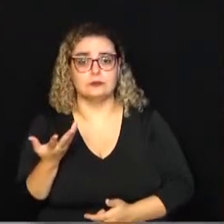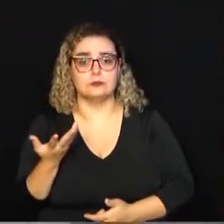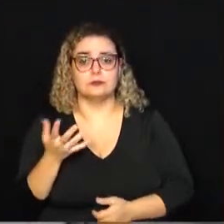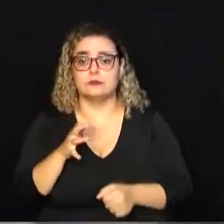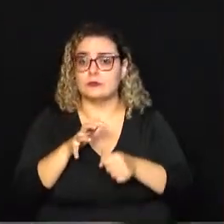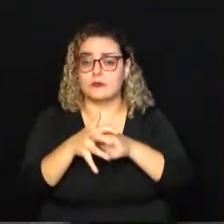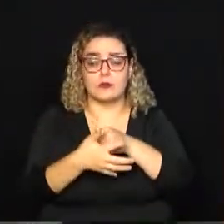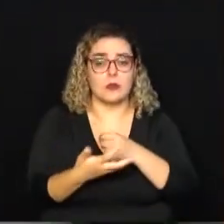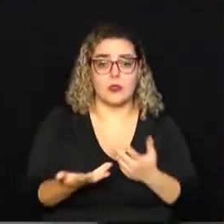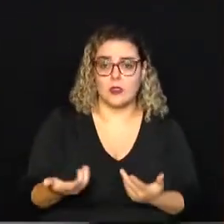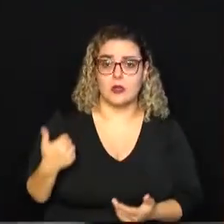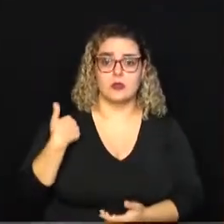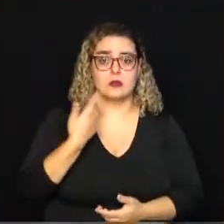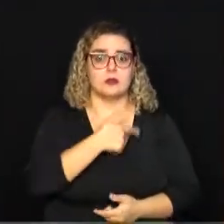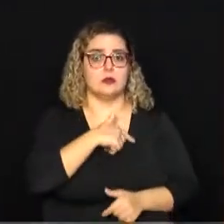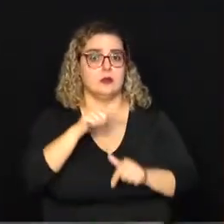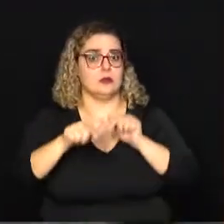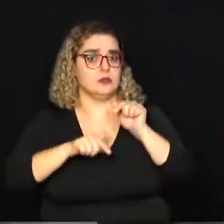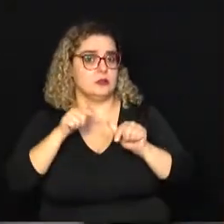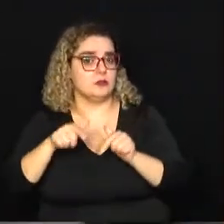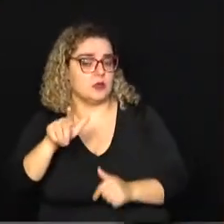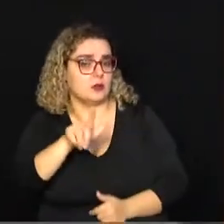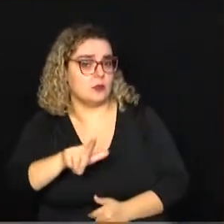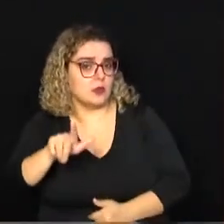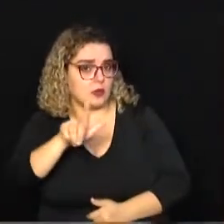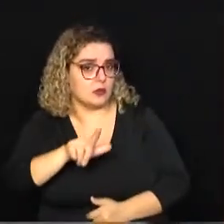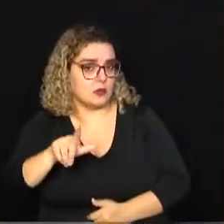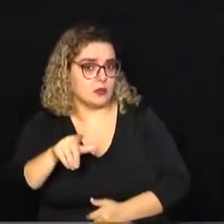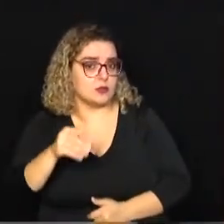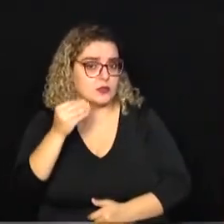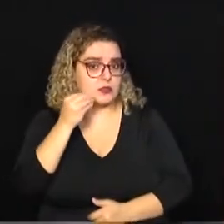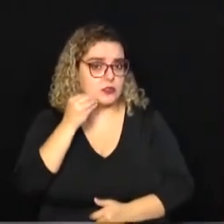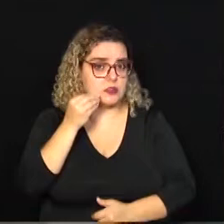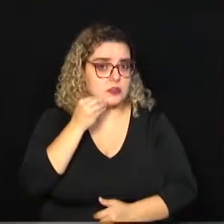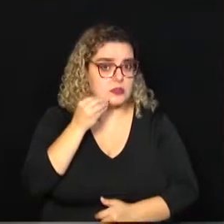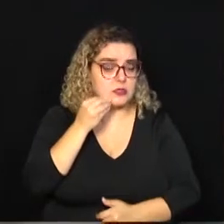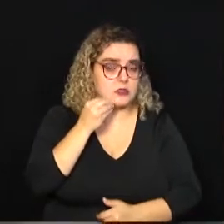coronavírus. E a gente trabalhar numa lógica de testagem